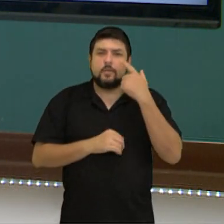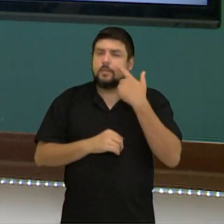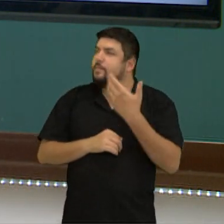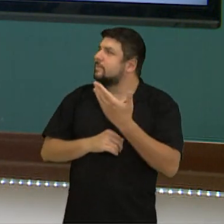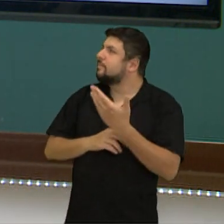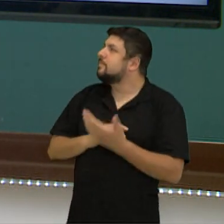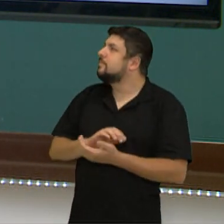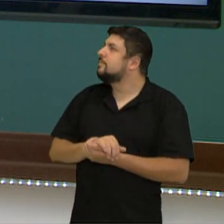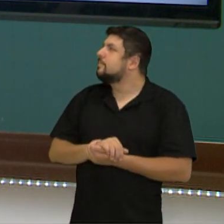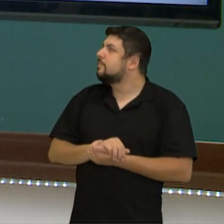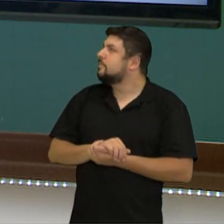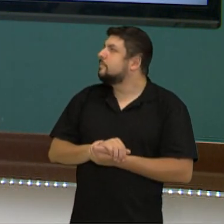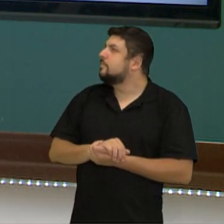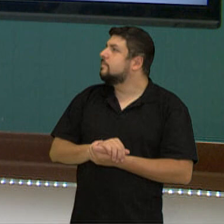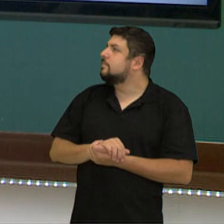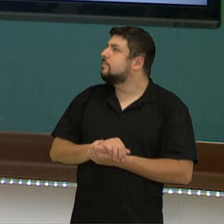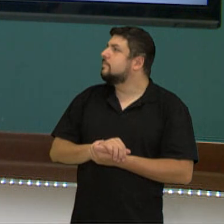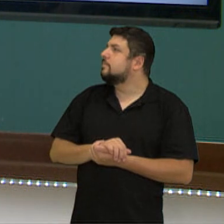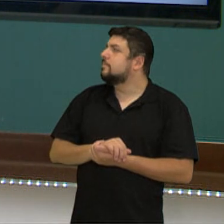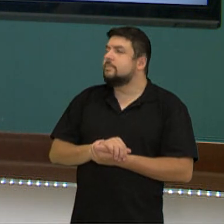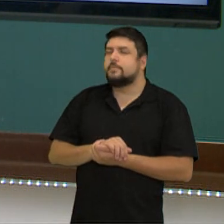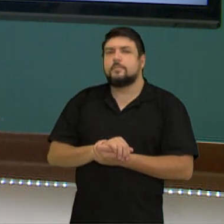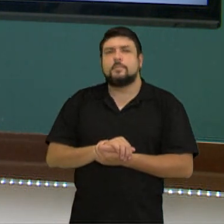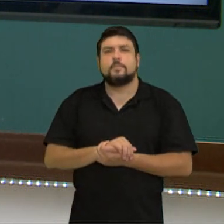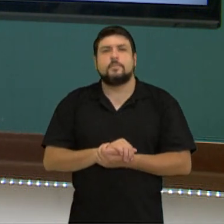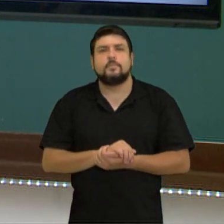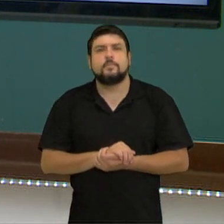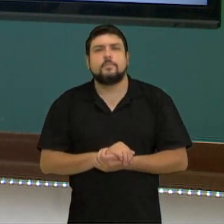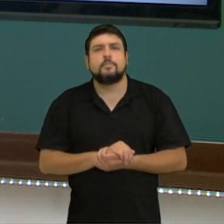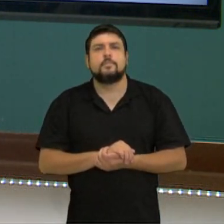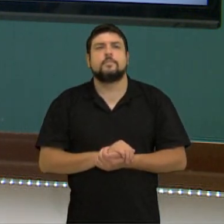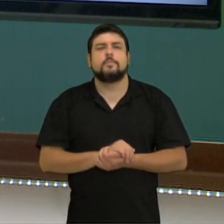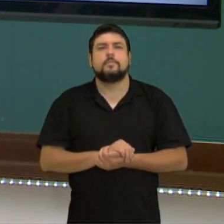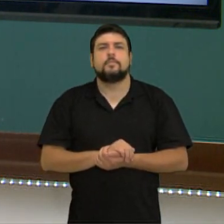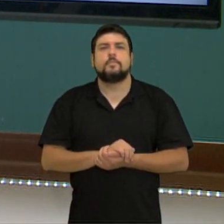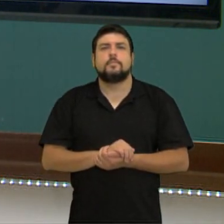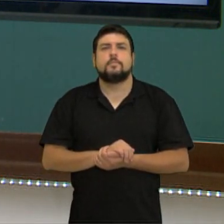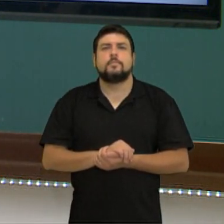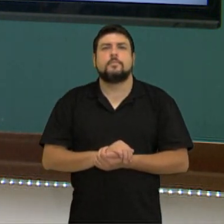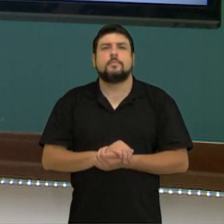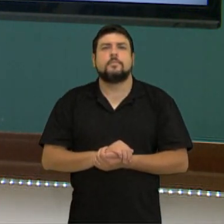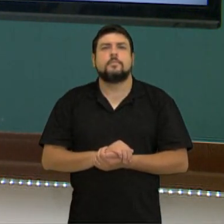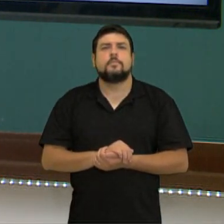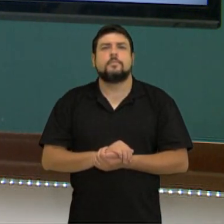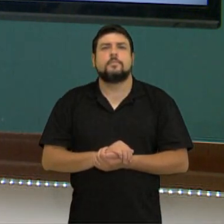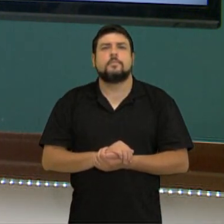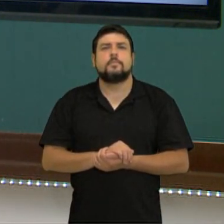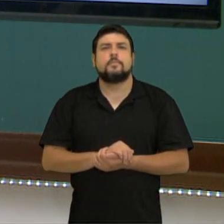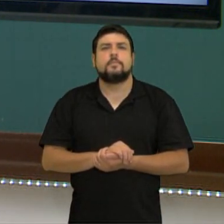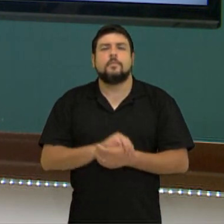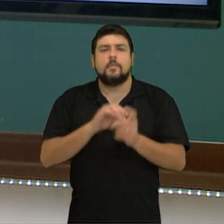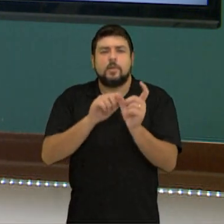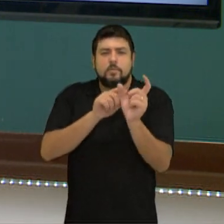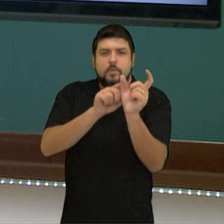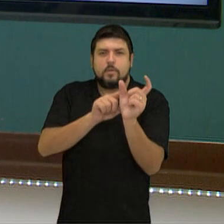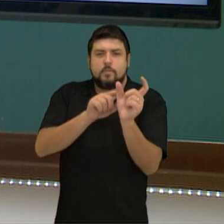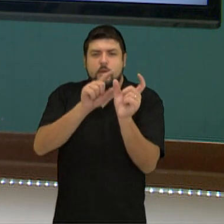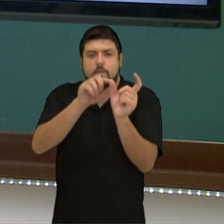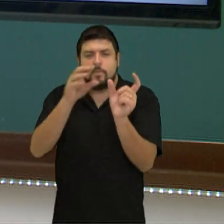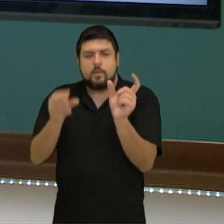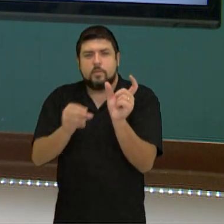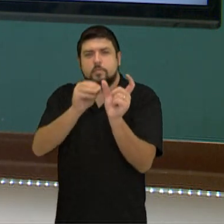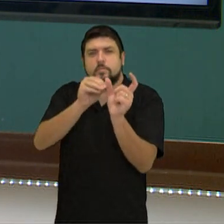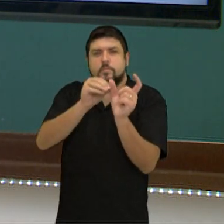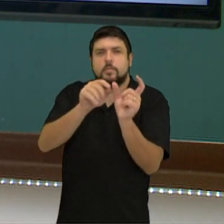antes, a raiz é a palavra que vem no meio, sufixo, a partícula que você acrescenta depois. Tipo um quebra-cabeça aqui só para você